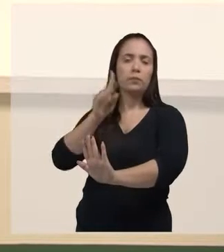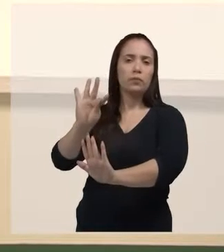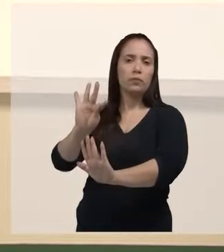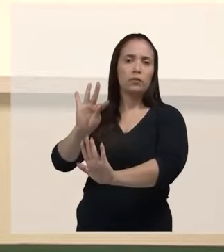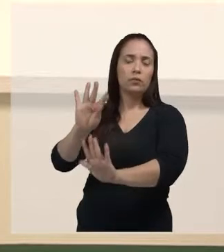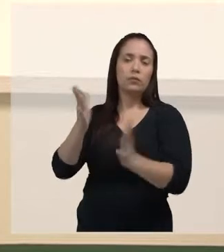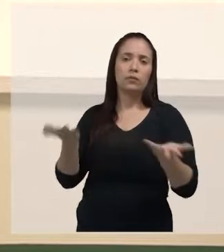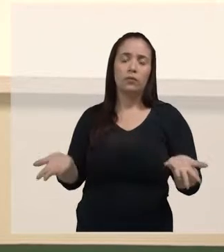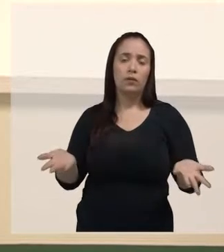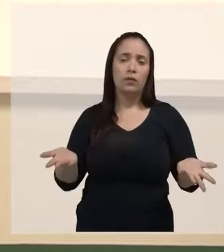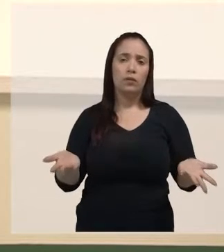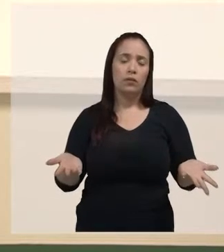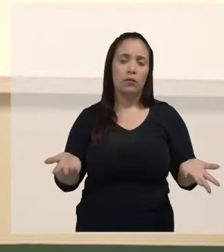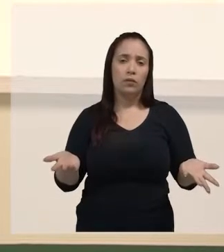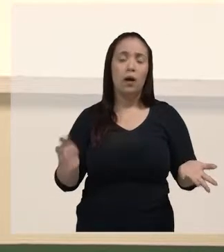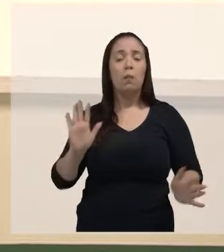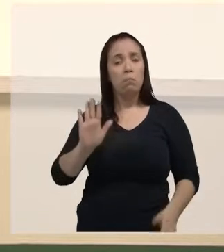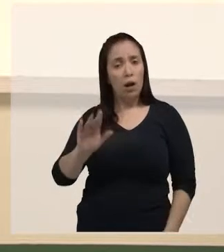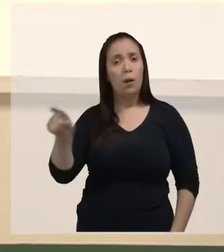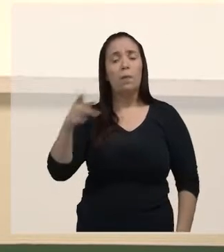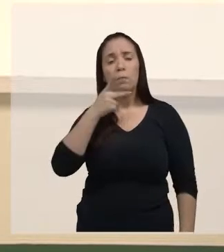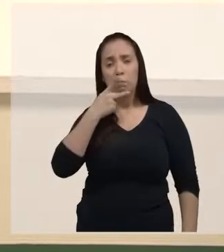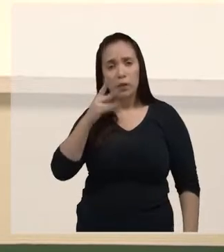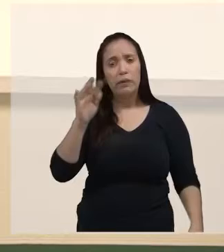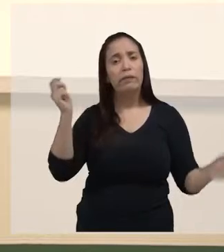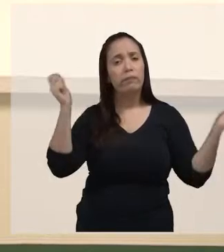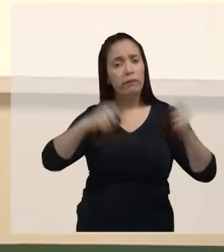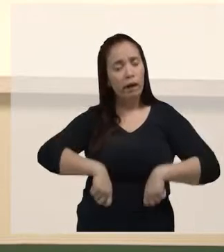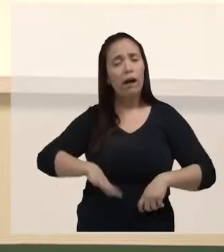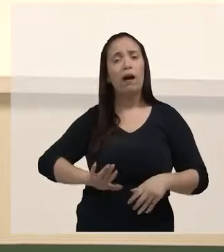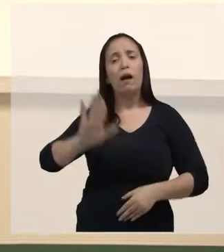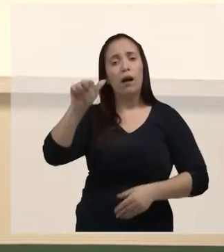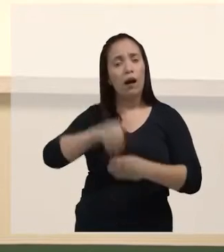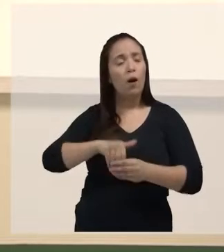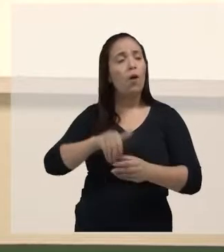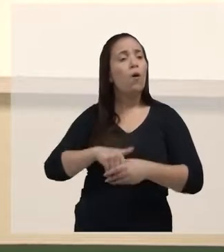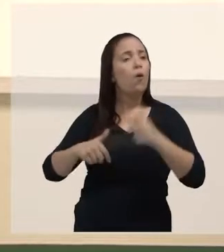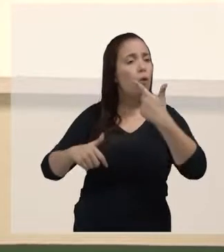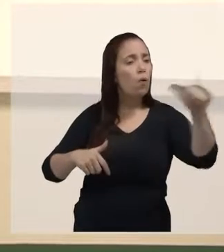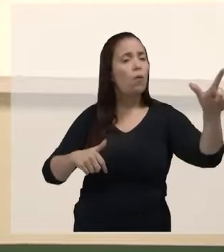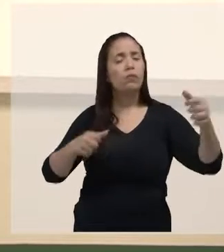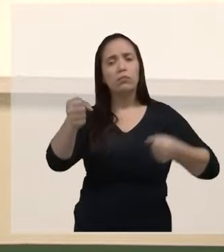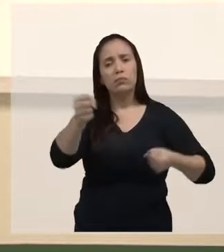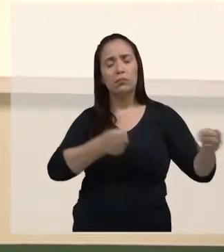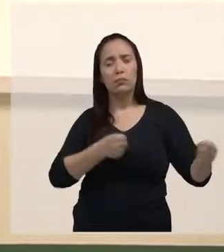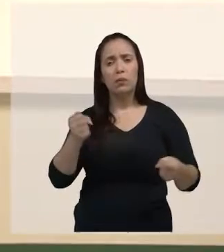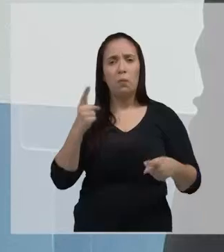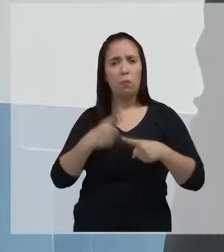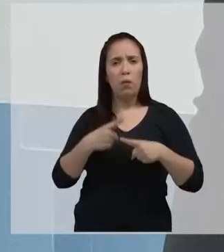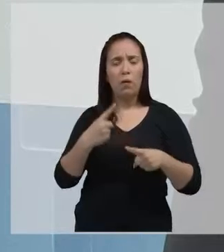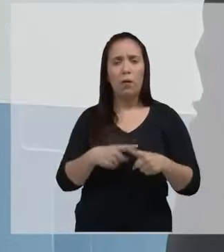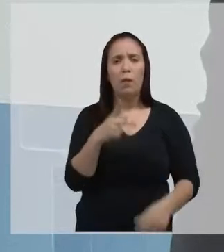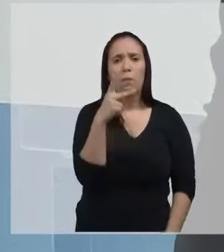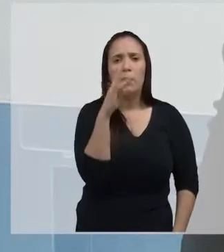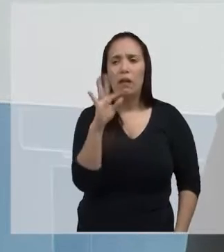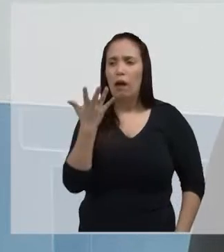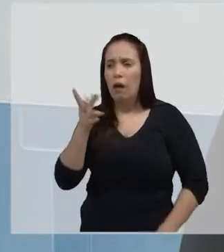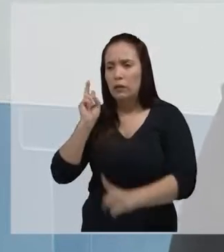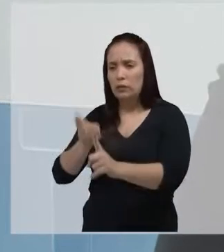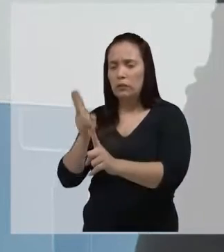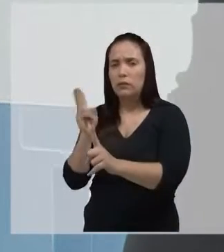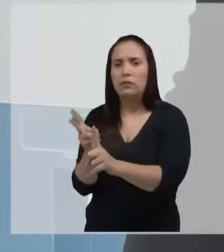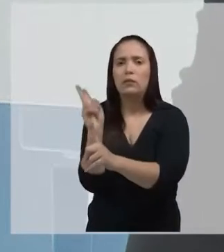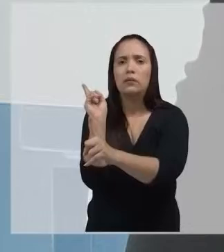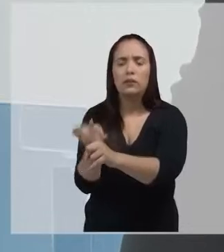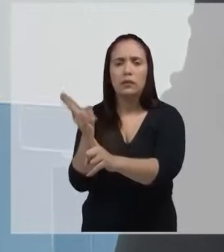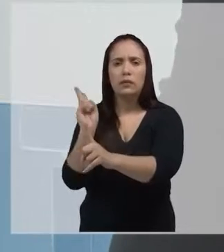tem figuras que têm condição de ser candidato a presidente dentro do PT. Também não tem por que o PT abrir mão da candidatura dele para apoiar